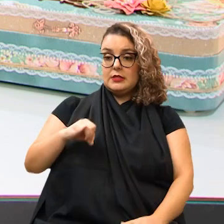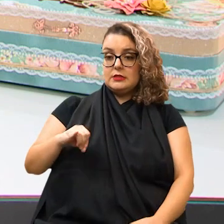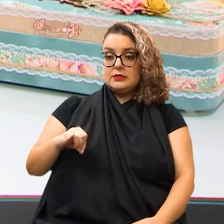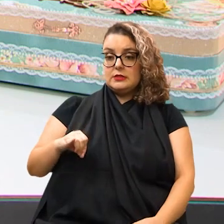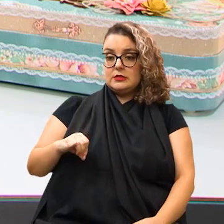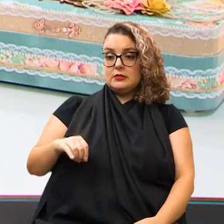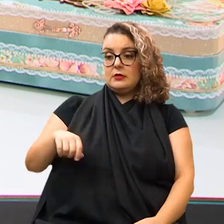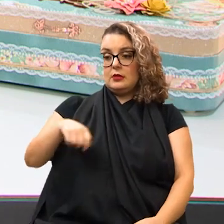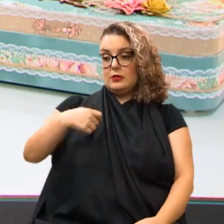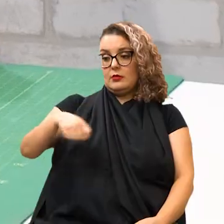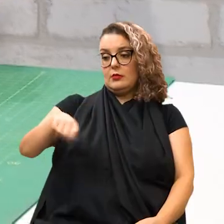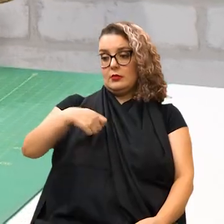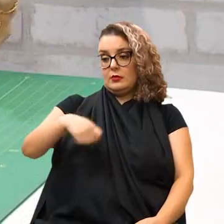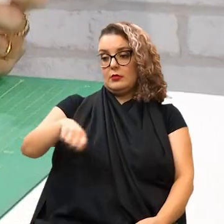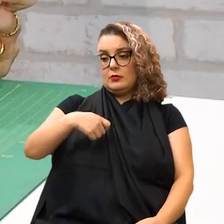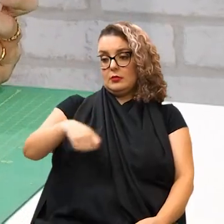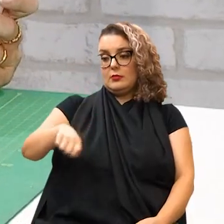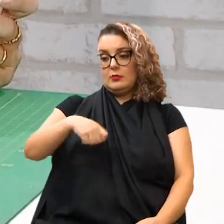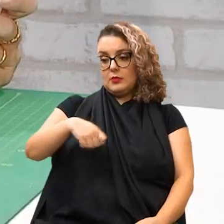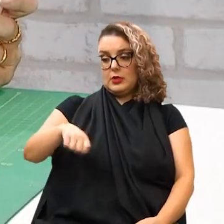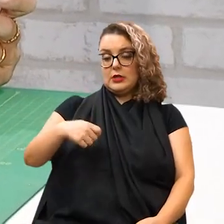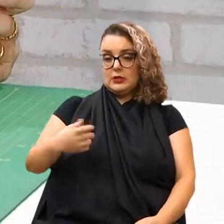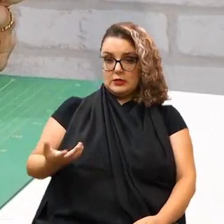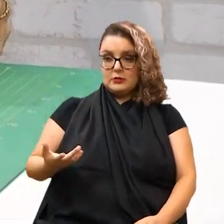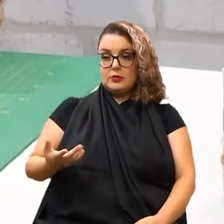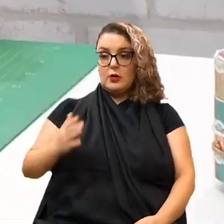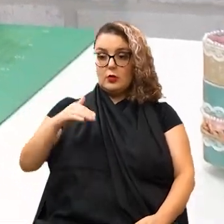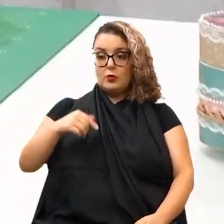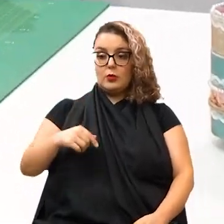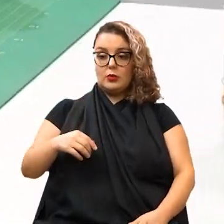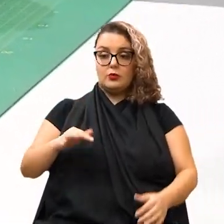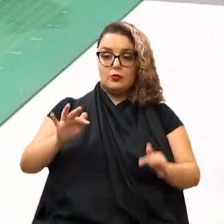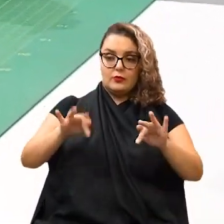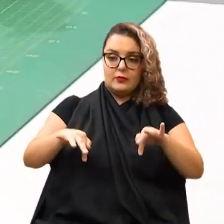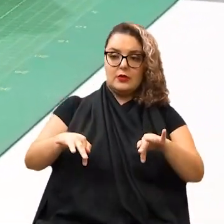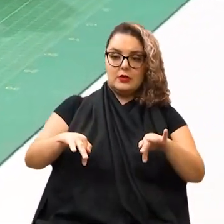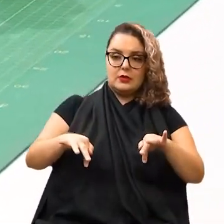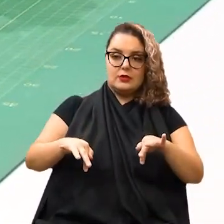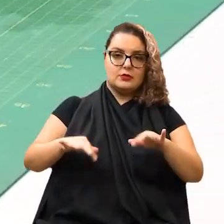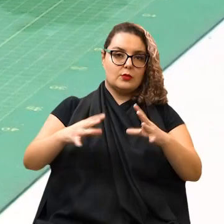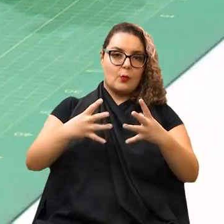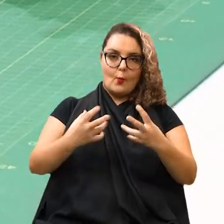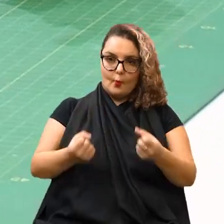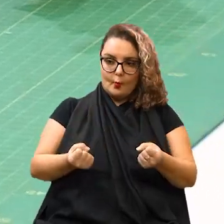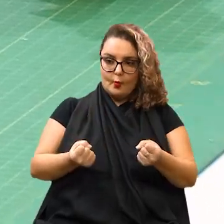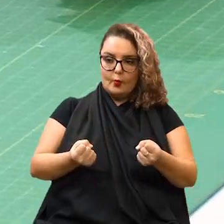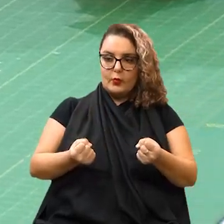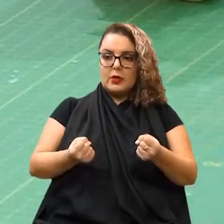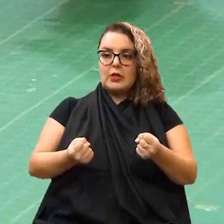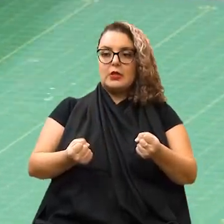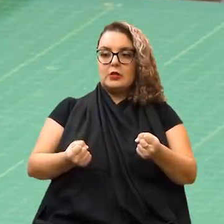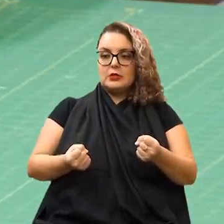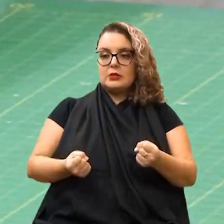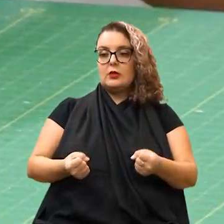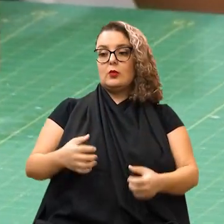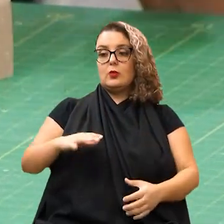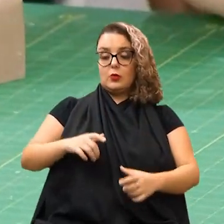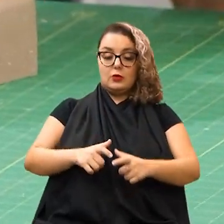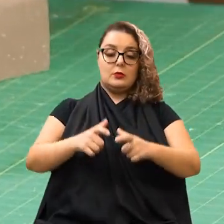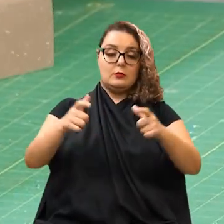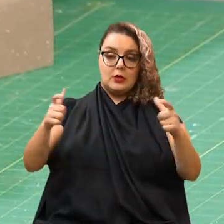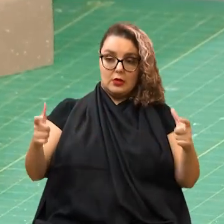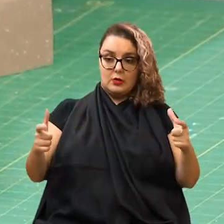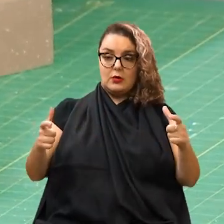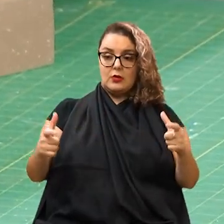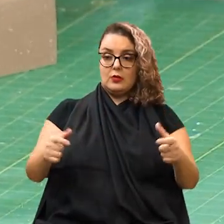eu ficar com o meu pincelzinho aqui assim, ó, quando eu chegar aqui, a minha cola já secou. Certo. Então, quando a superfície